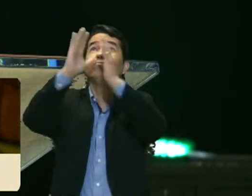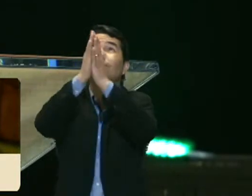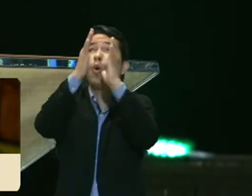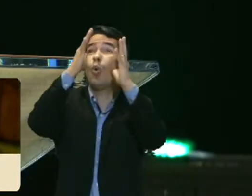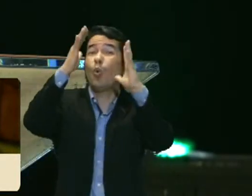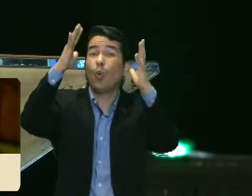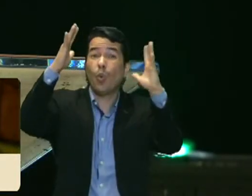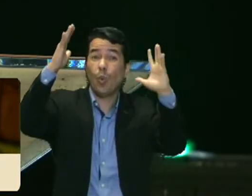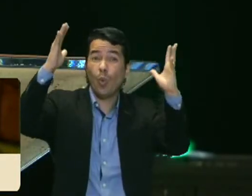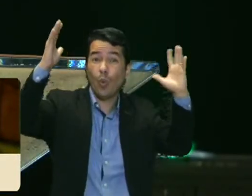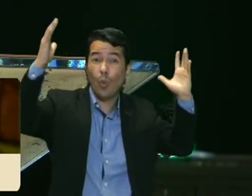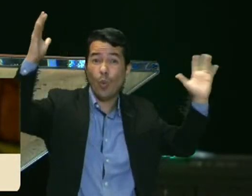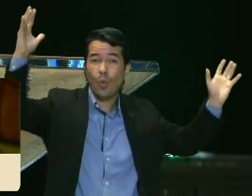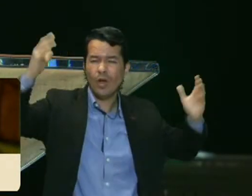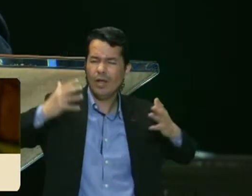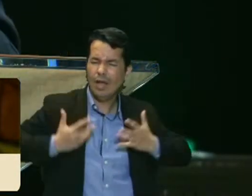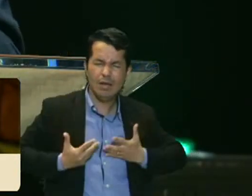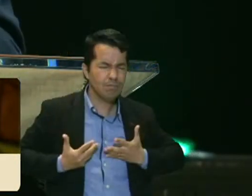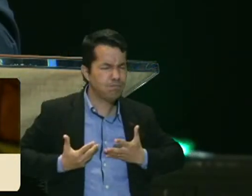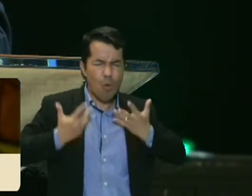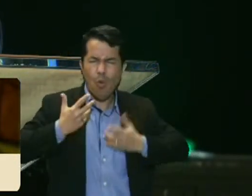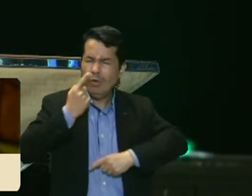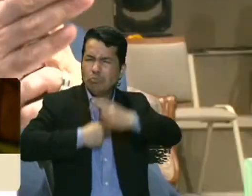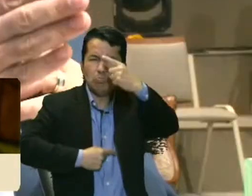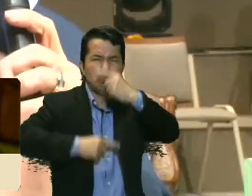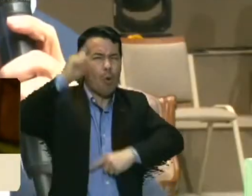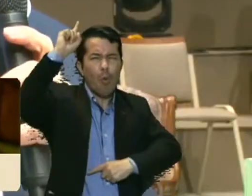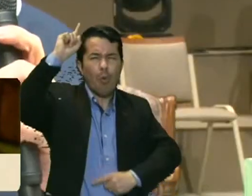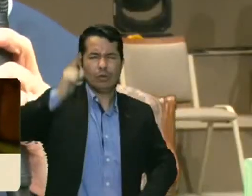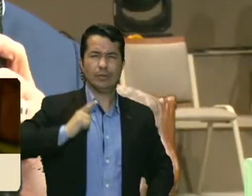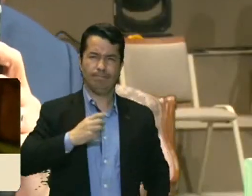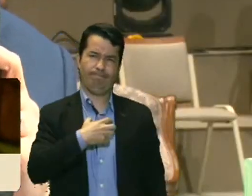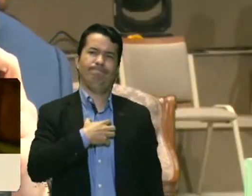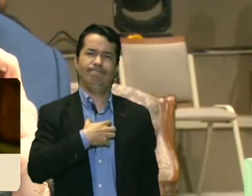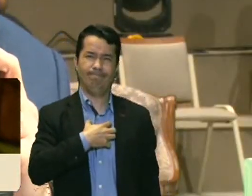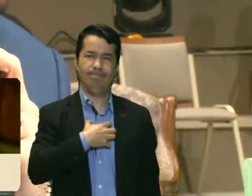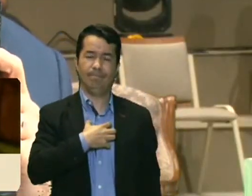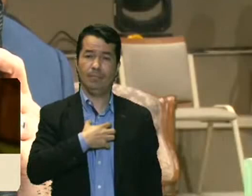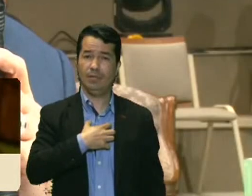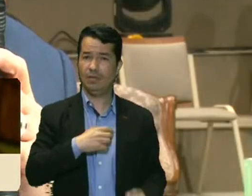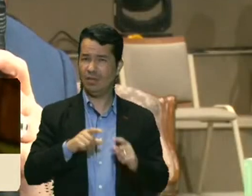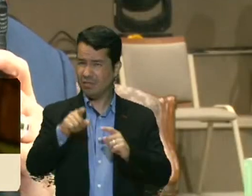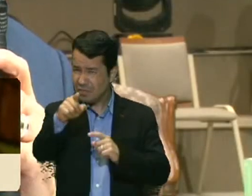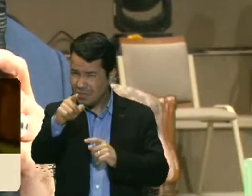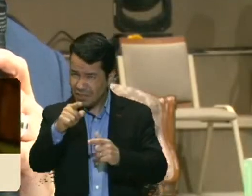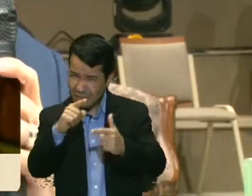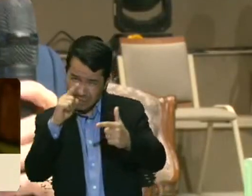Não olhe para as dificuldades na sua vida como sinais de derrota.